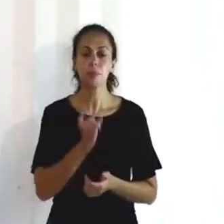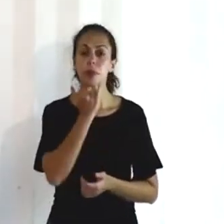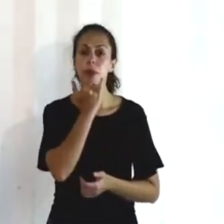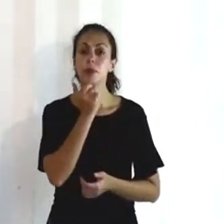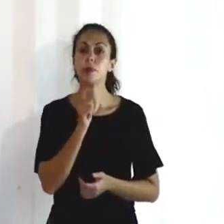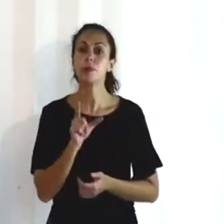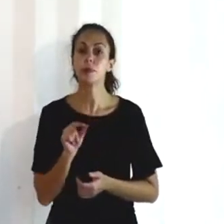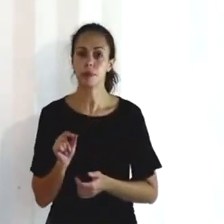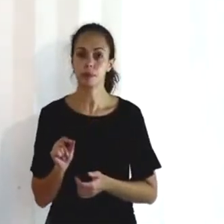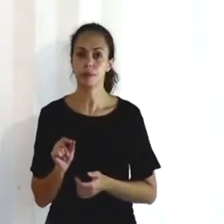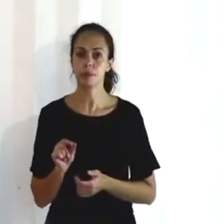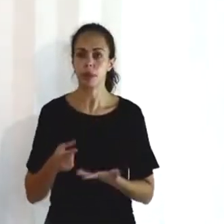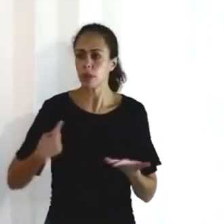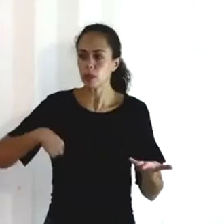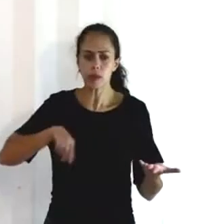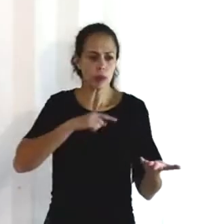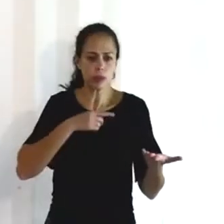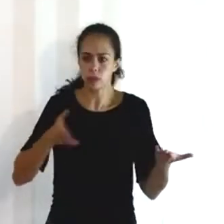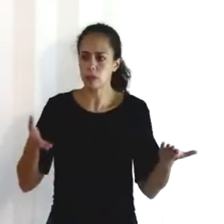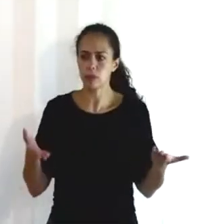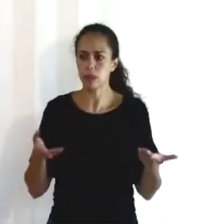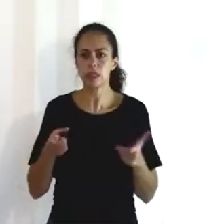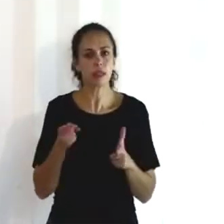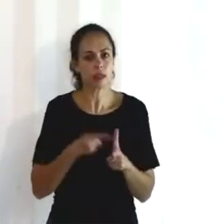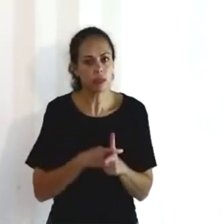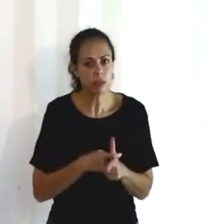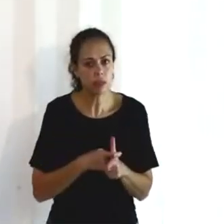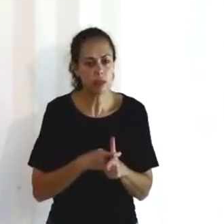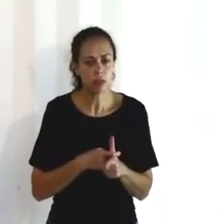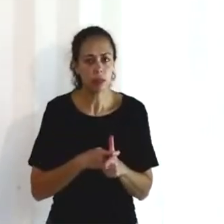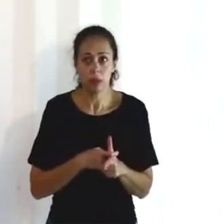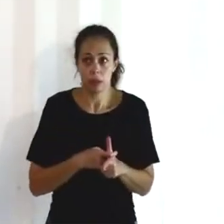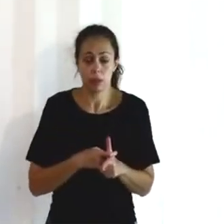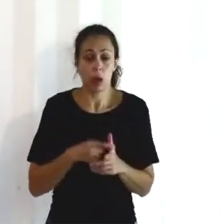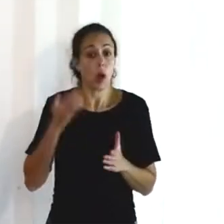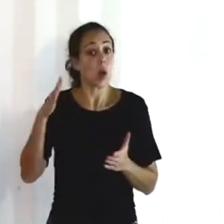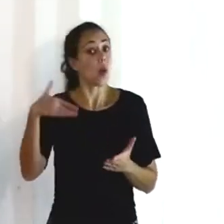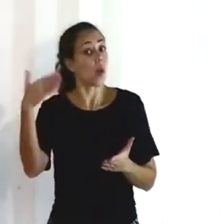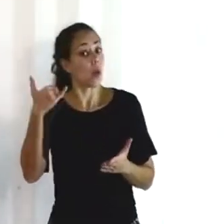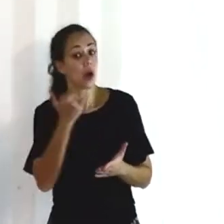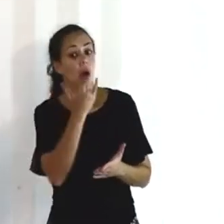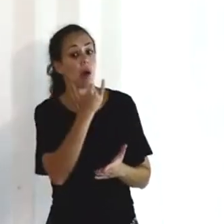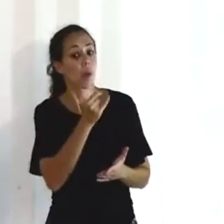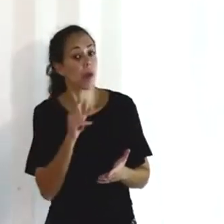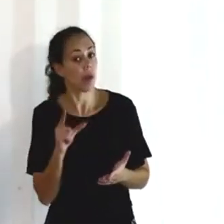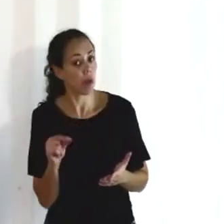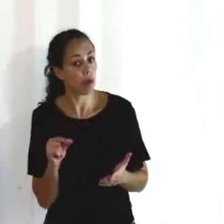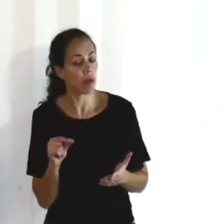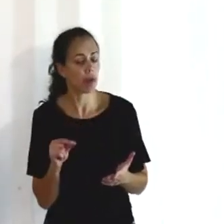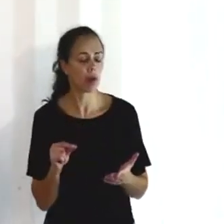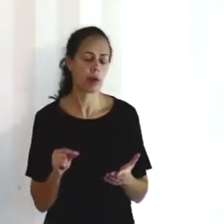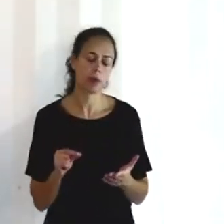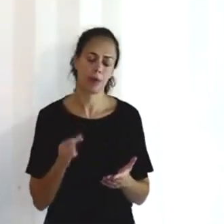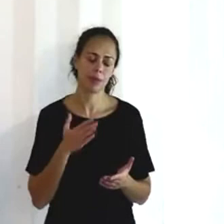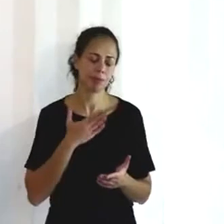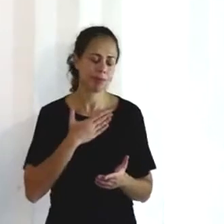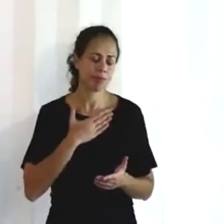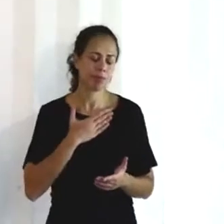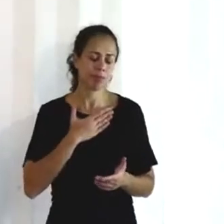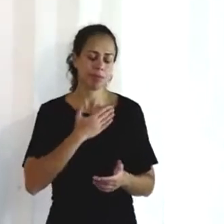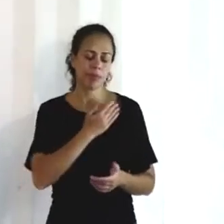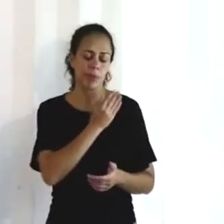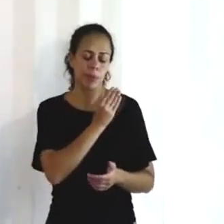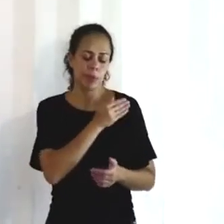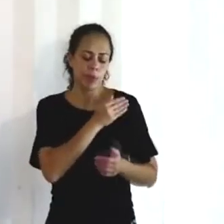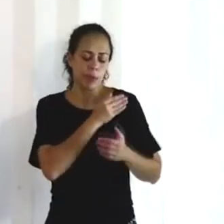as nossas dívidas, é um alívio muito grande. Quando nós somos perdoados por Deus, e nós sabemos que somos perdoados por